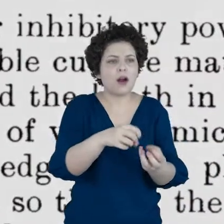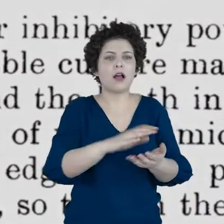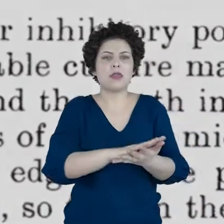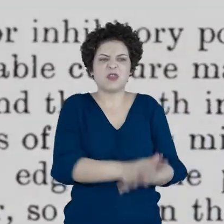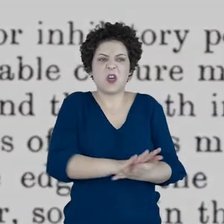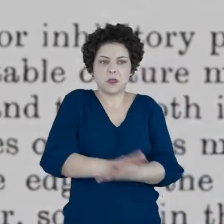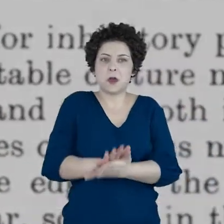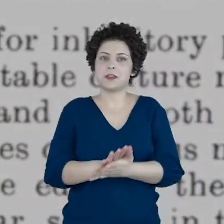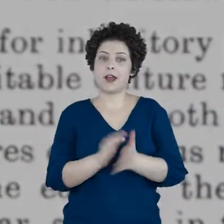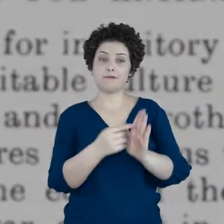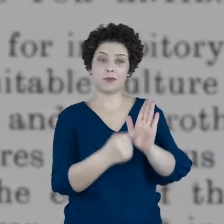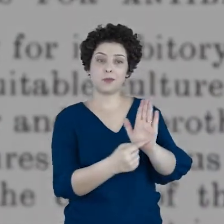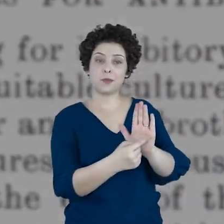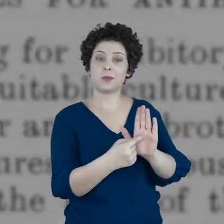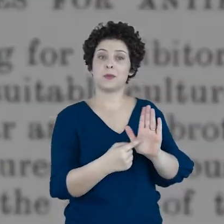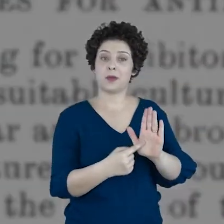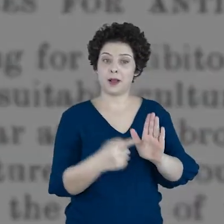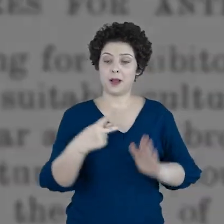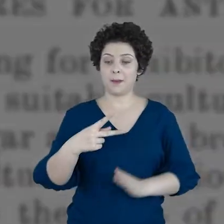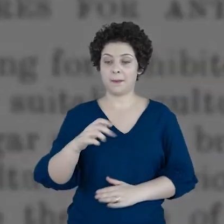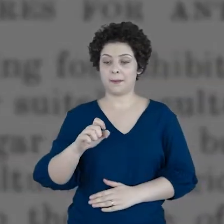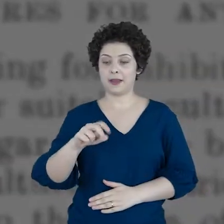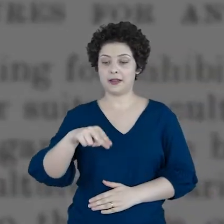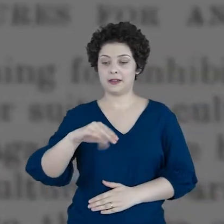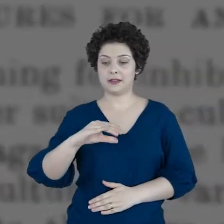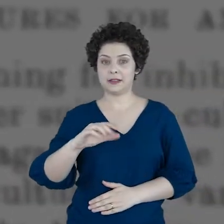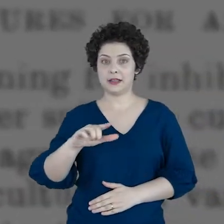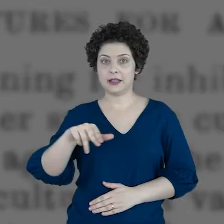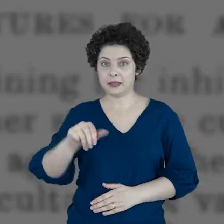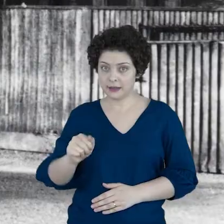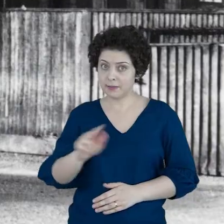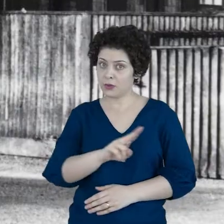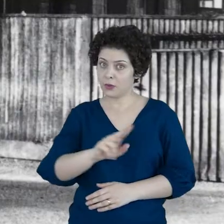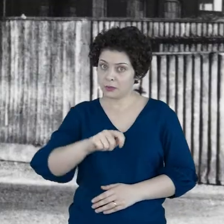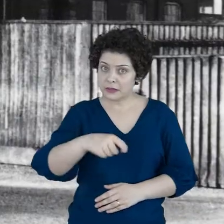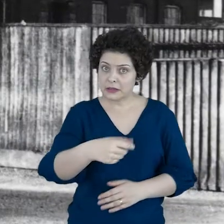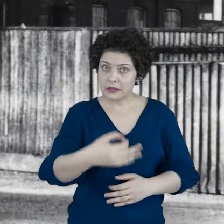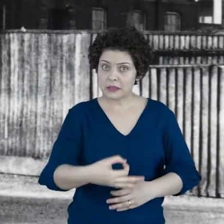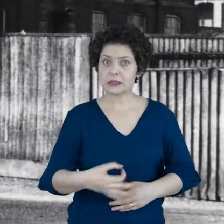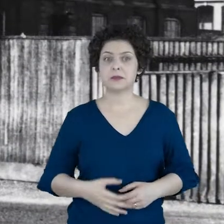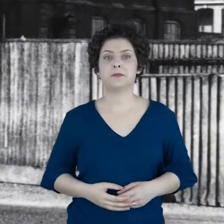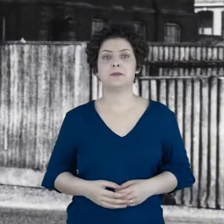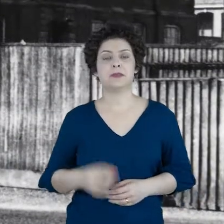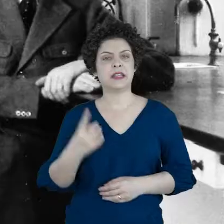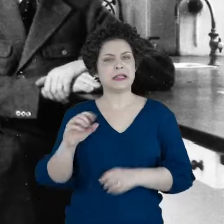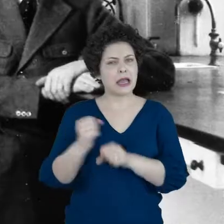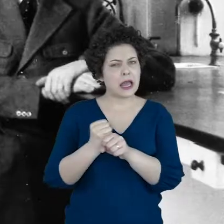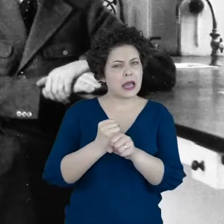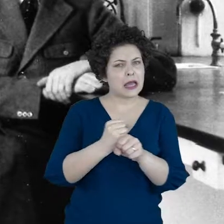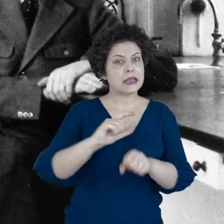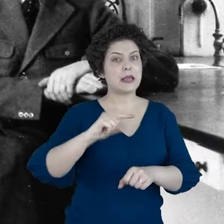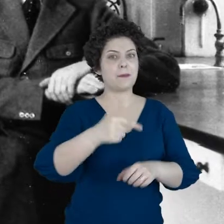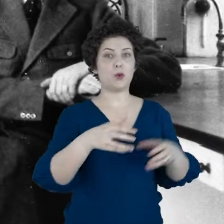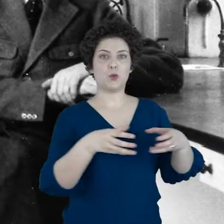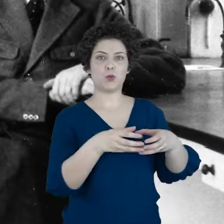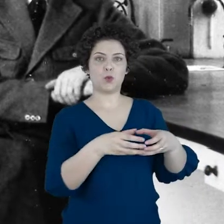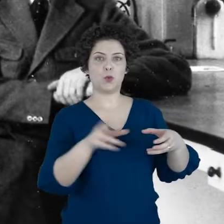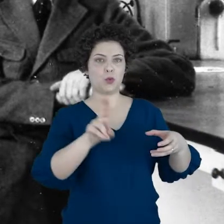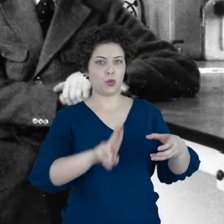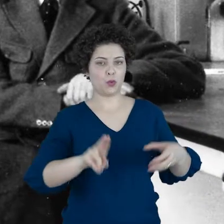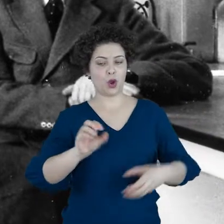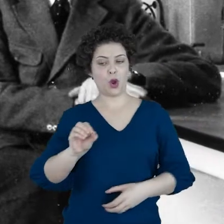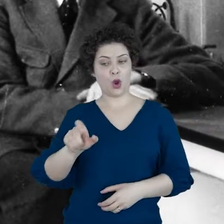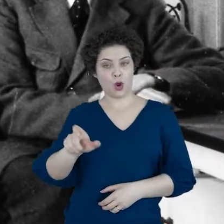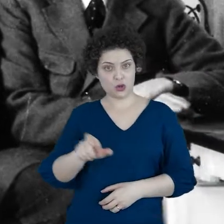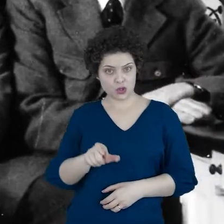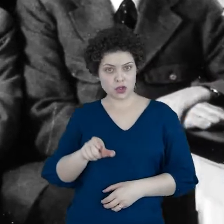e a chamou de penicilina. Foi só 10 anos depois que um grupo da Universidade de